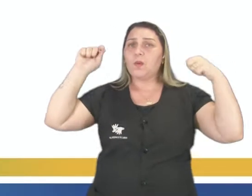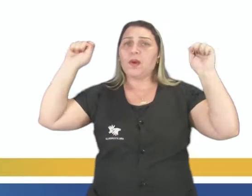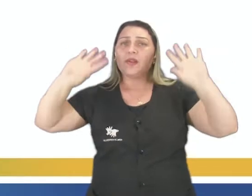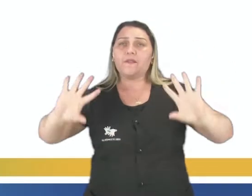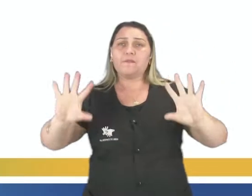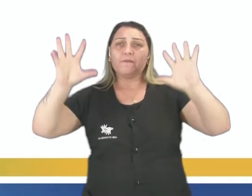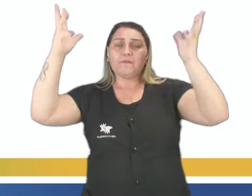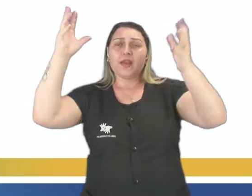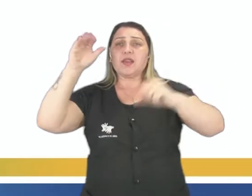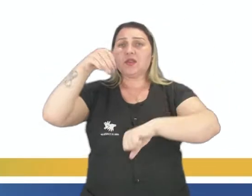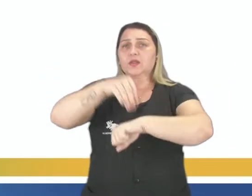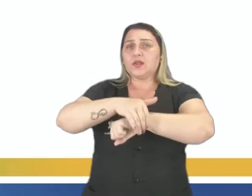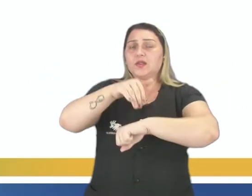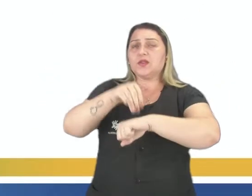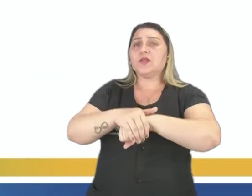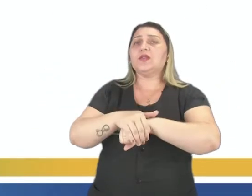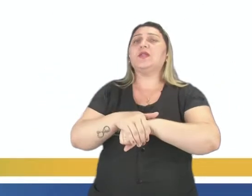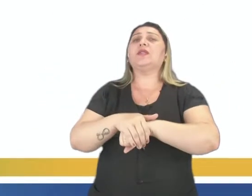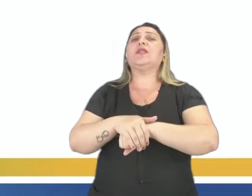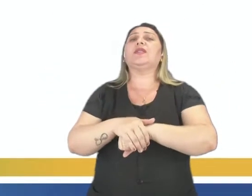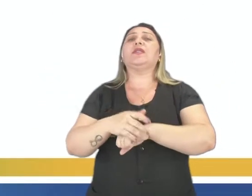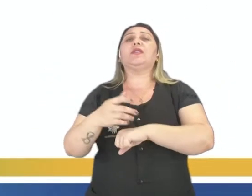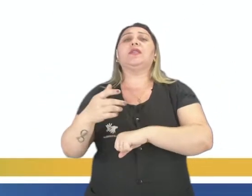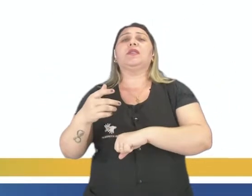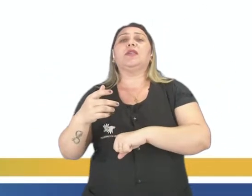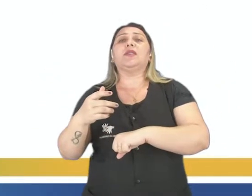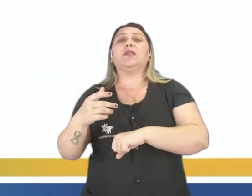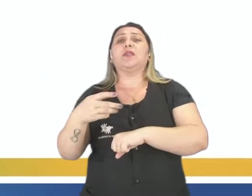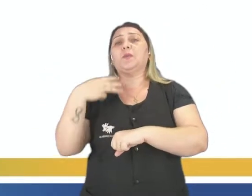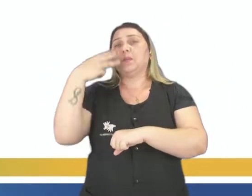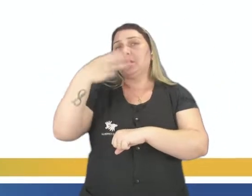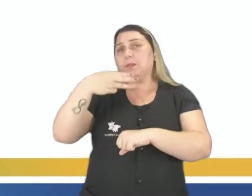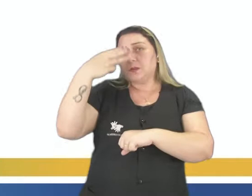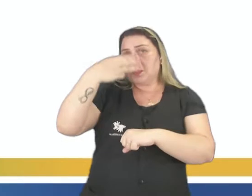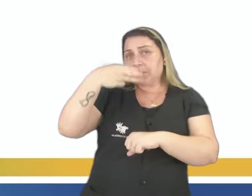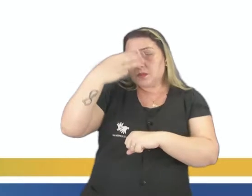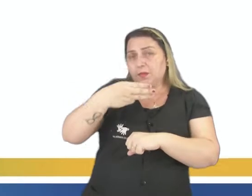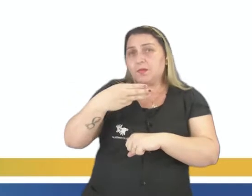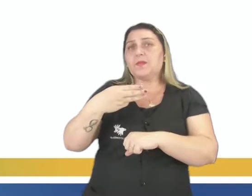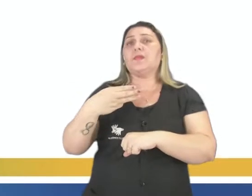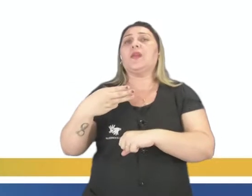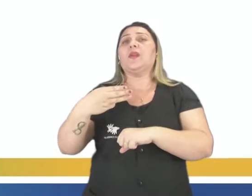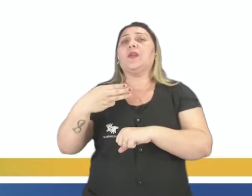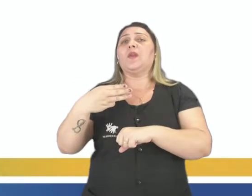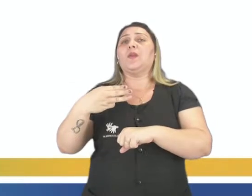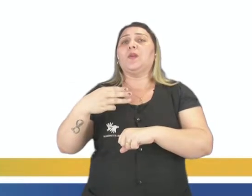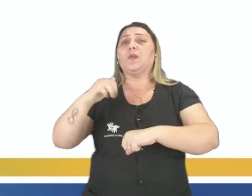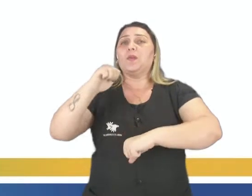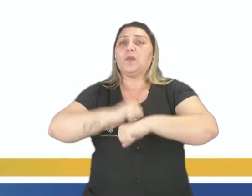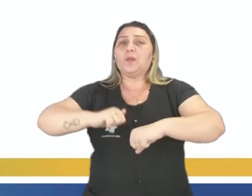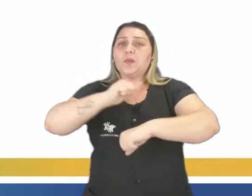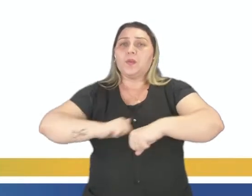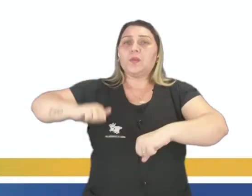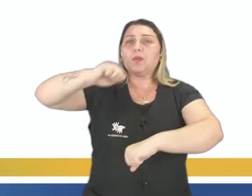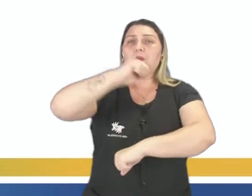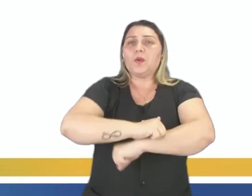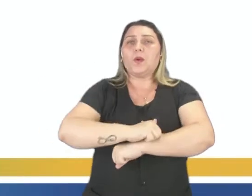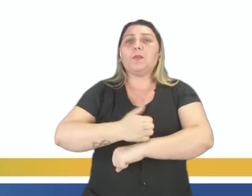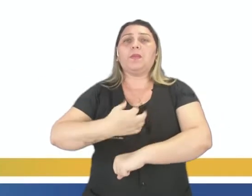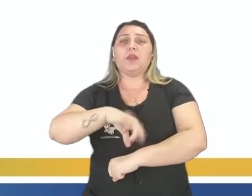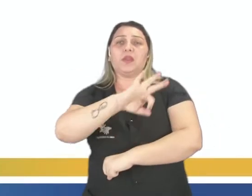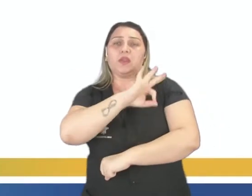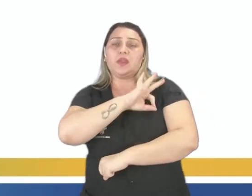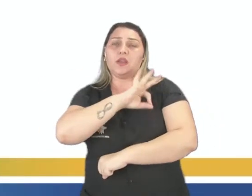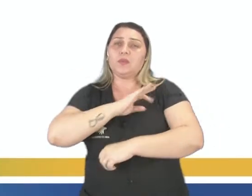festas noturnas, prostituição. E a gente vai ter nesse período um golpe, né? Um golpe militar, a